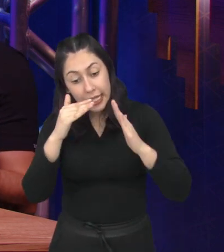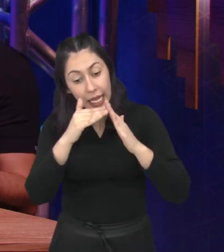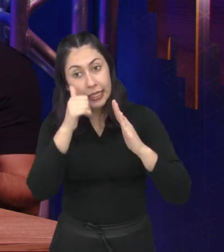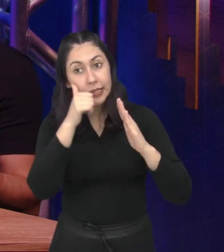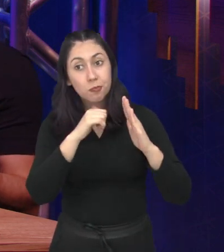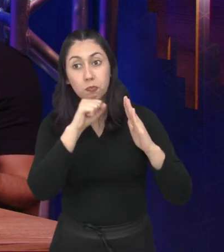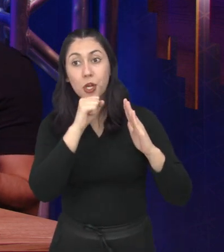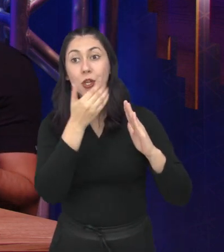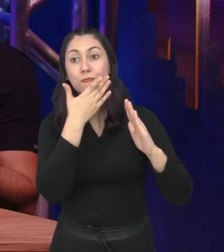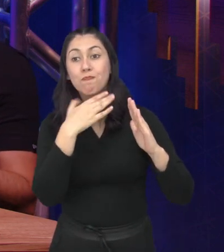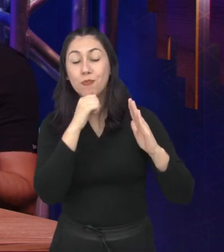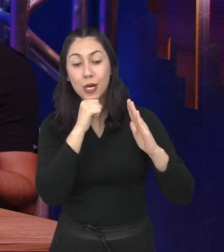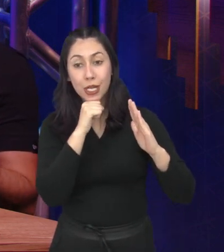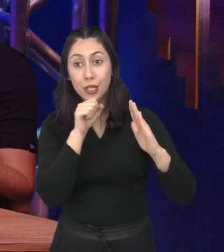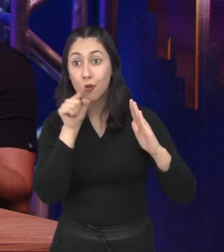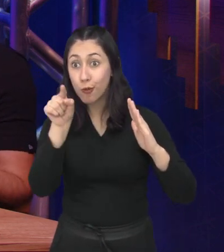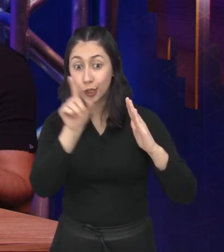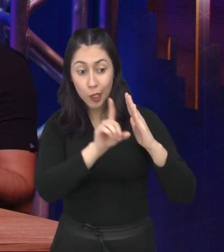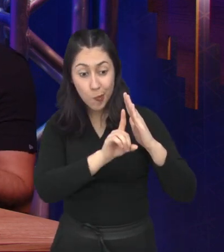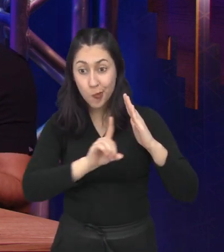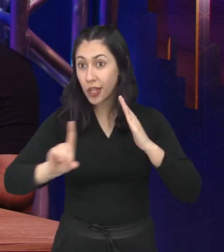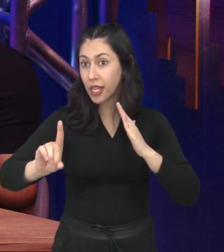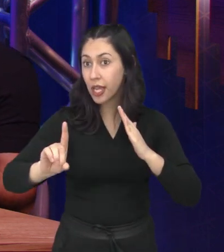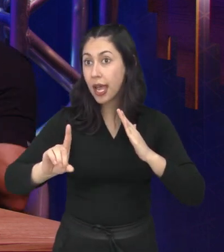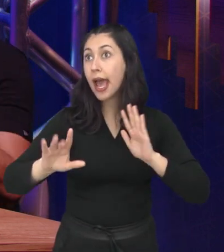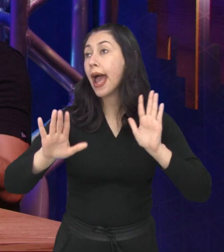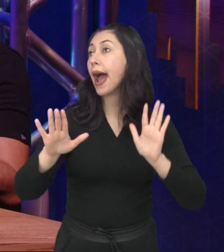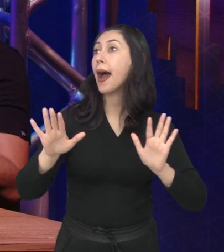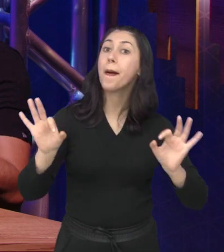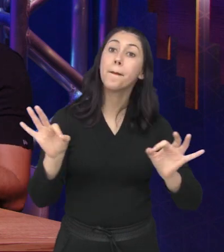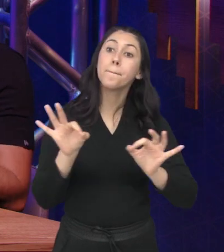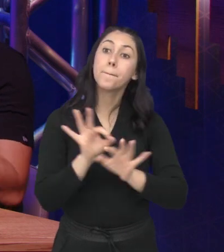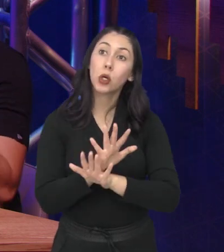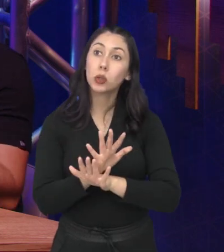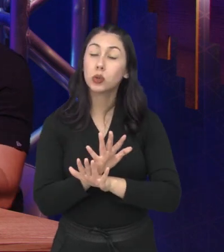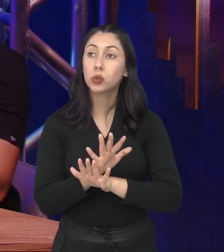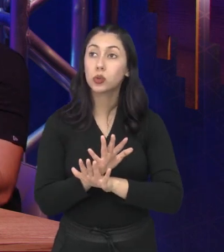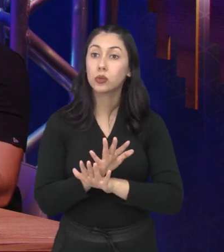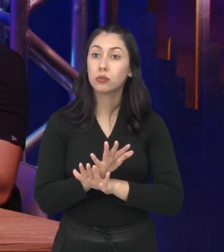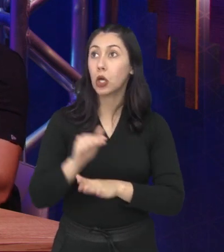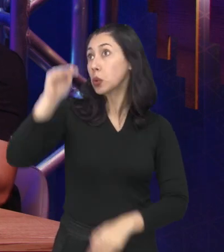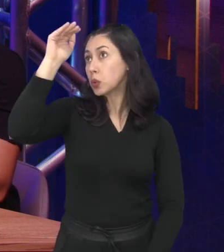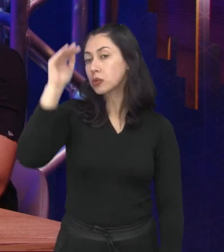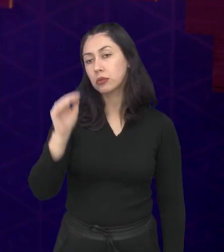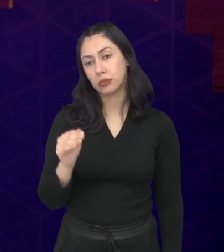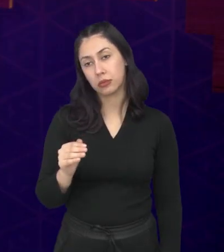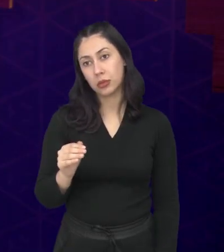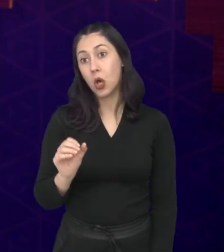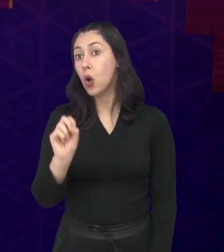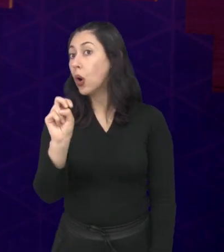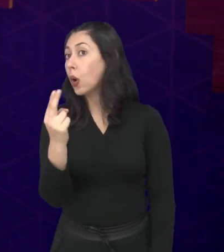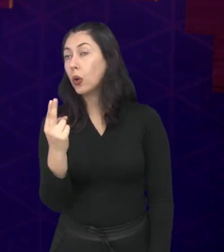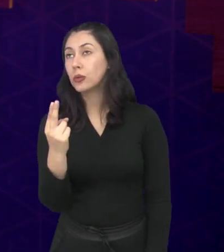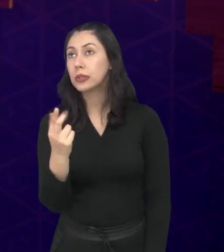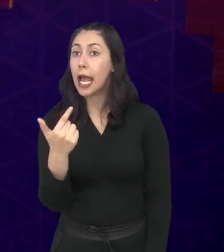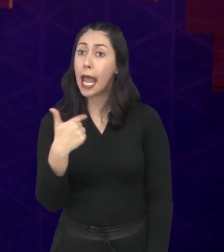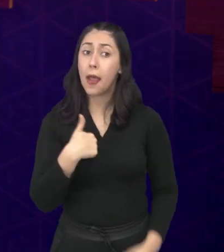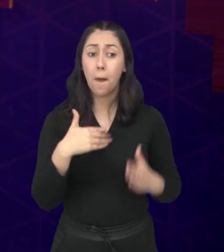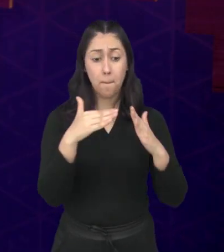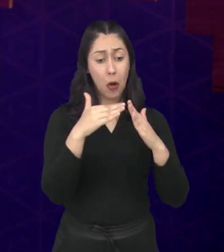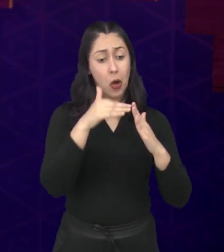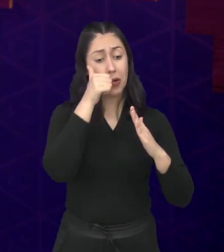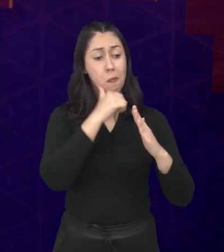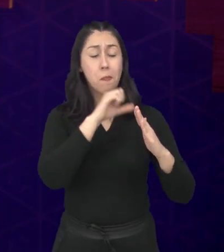casa dos seus pais, ou quando você for sair da casa dos seus pais, não significa que se você mora com seus pais, você não é